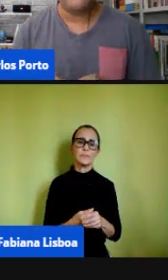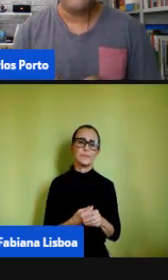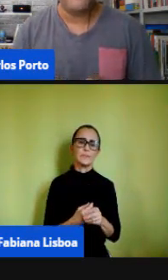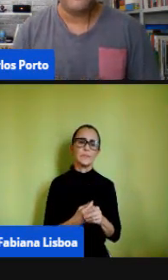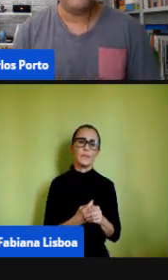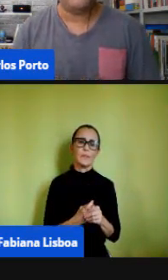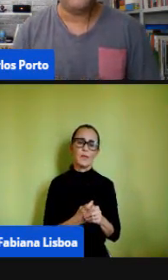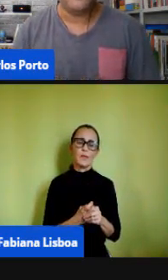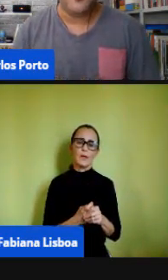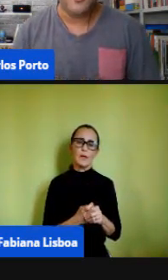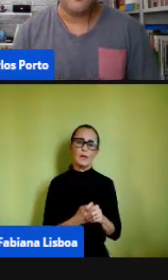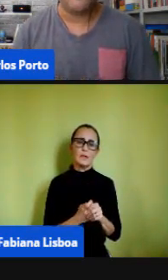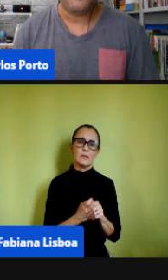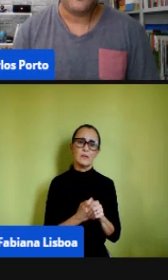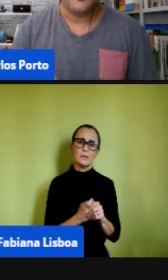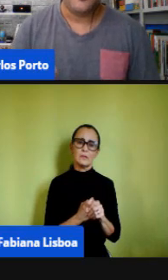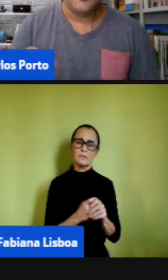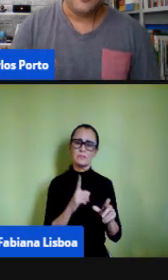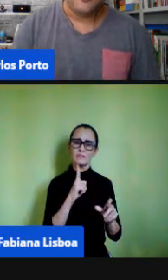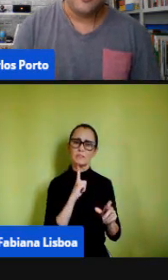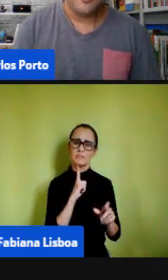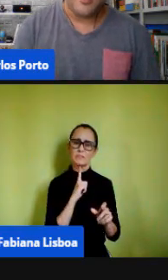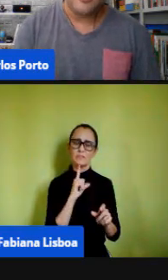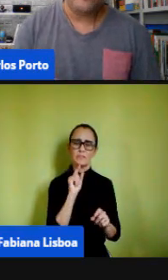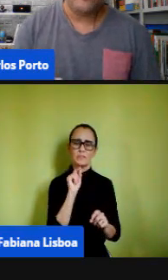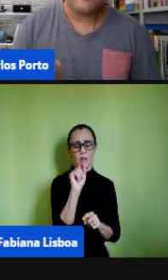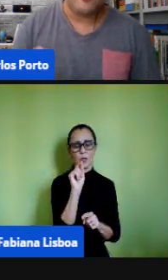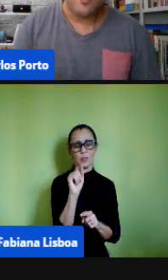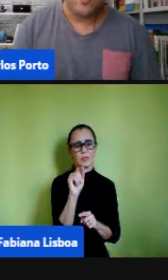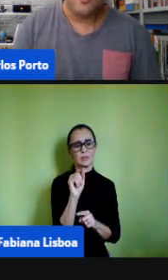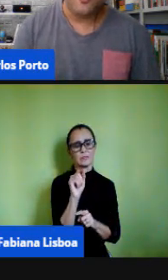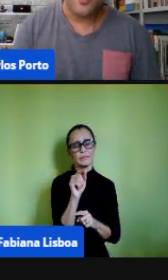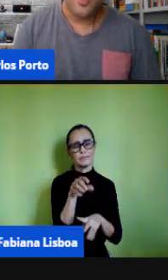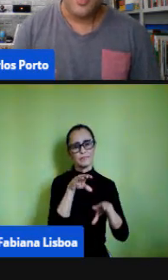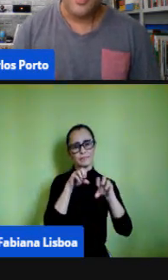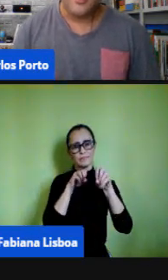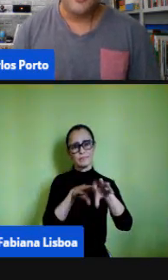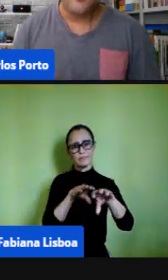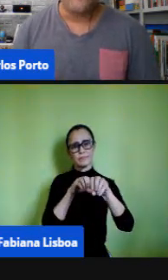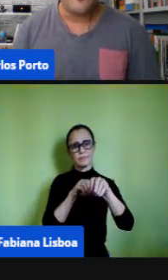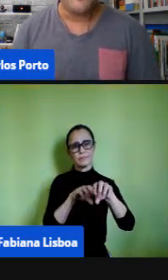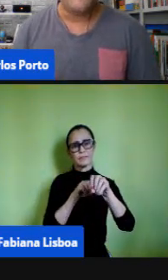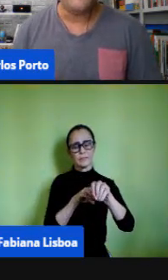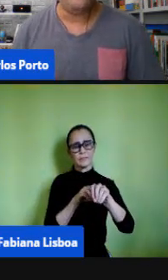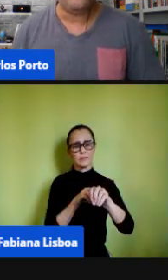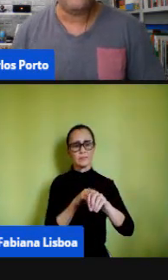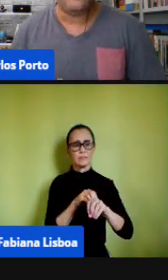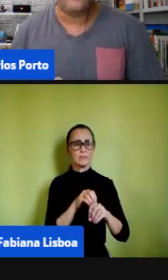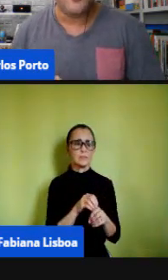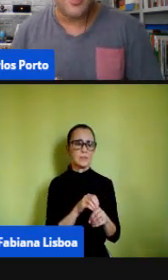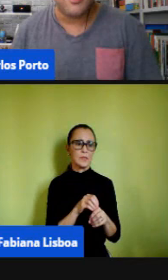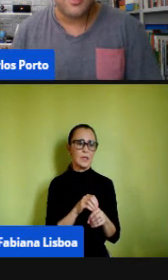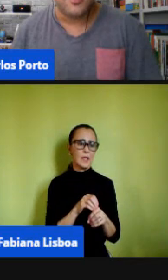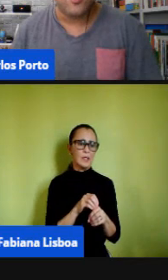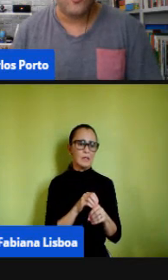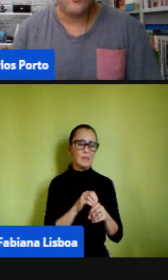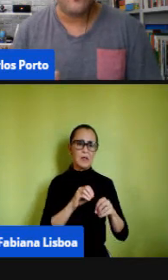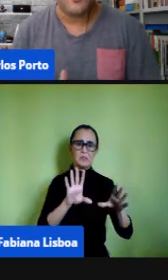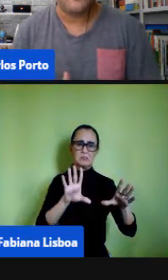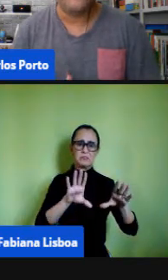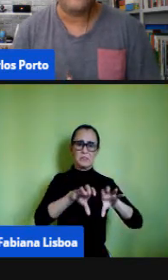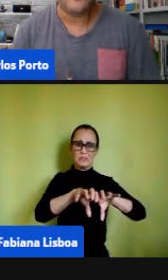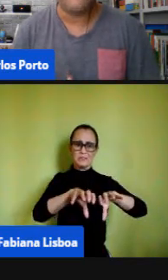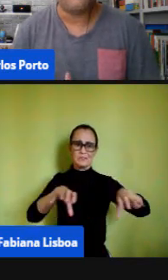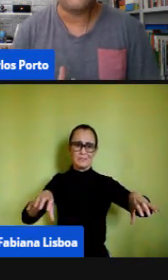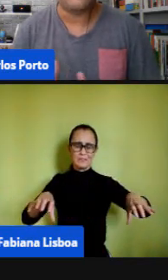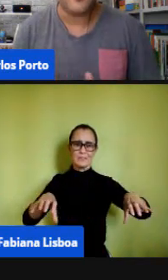nós percebemos que a educação, ela não é indissociada, ou seja,